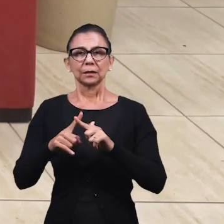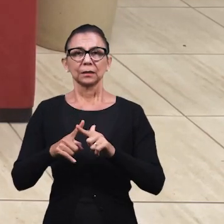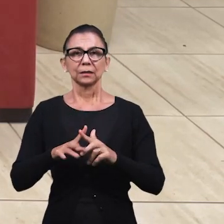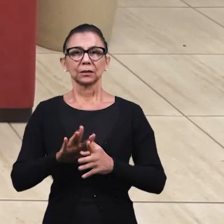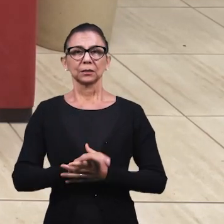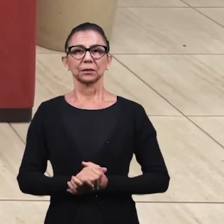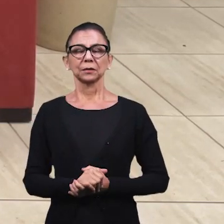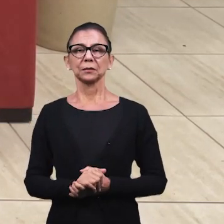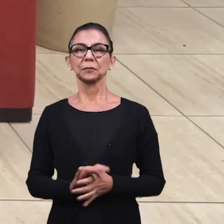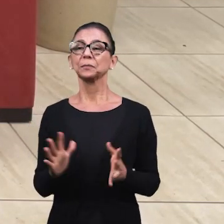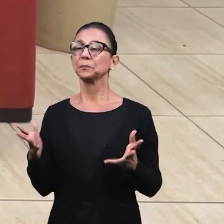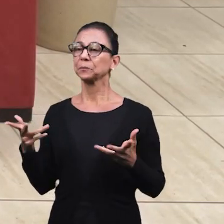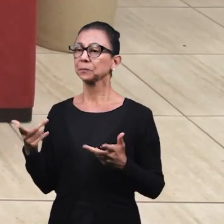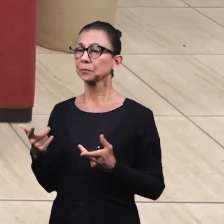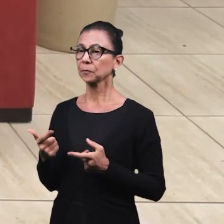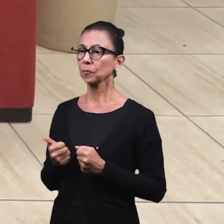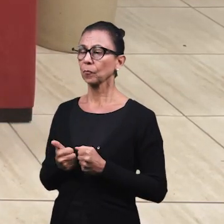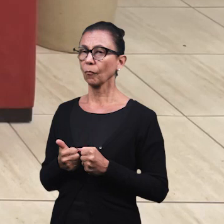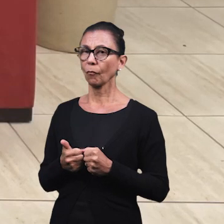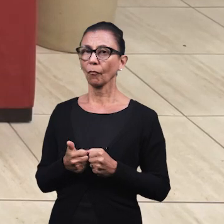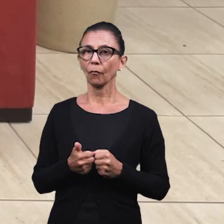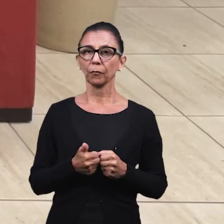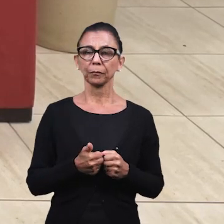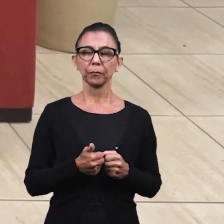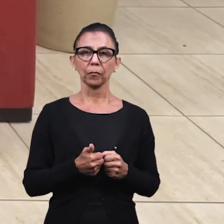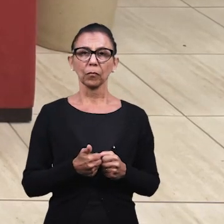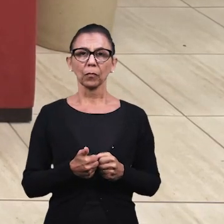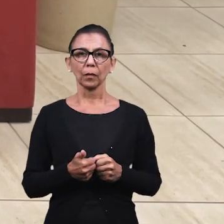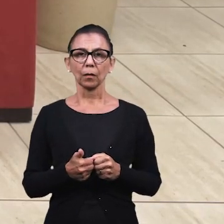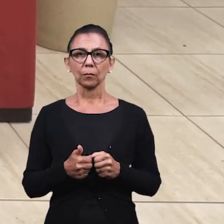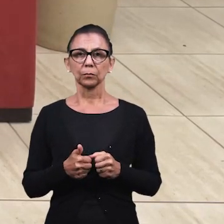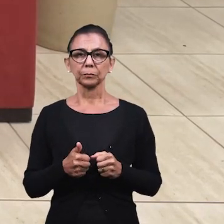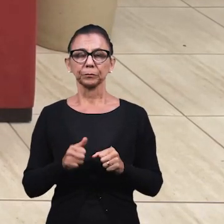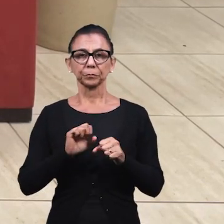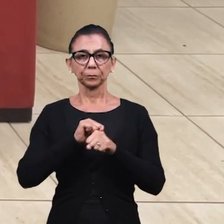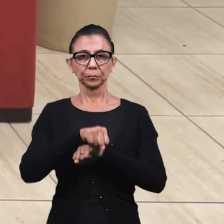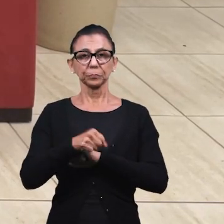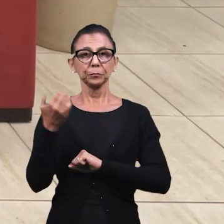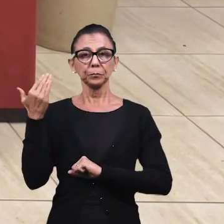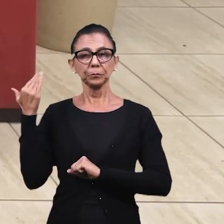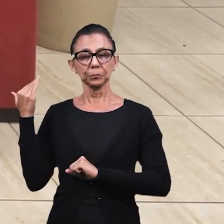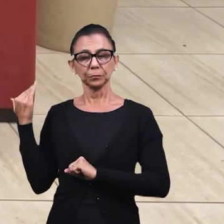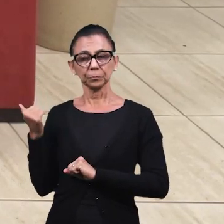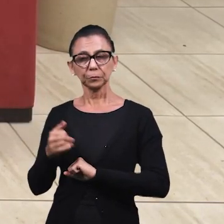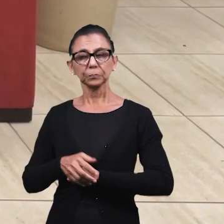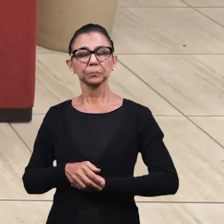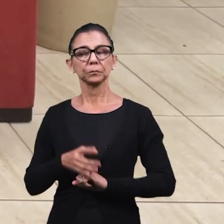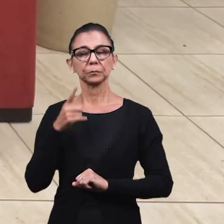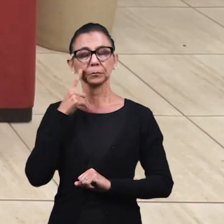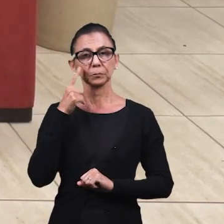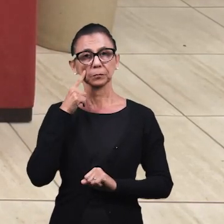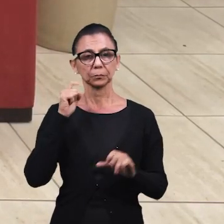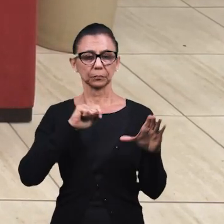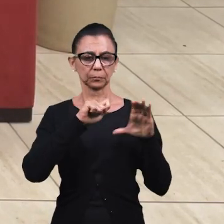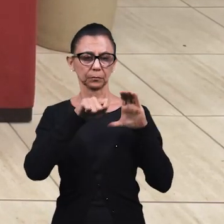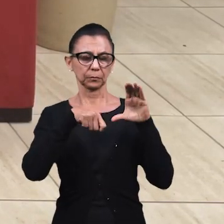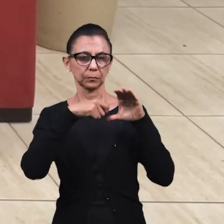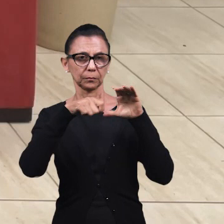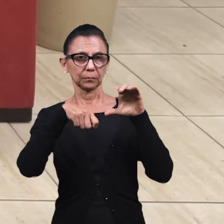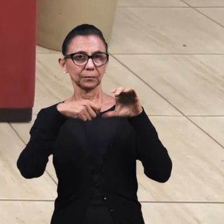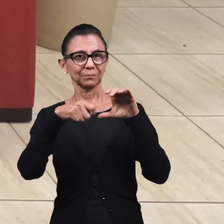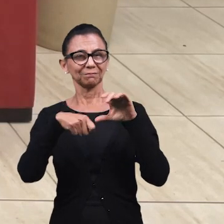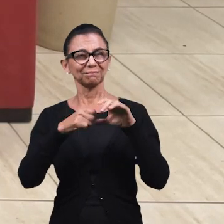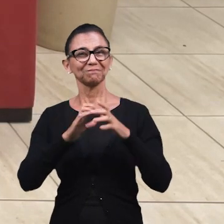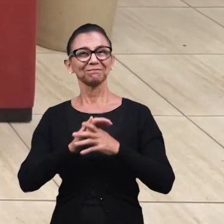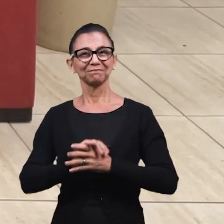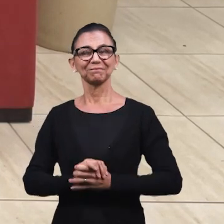Que maravilha! E nós testemunhamos isso no nosso último seminário, porque pela prática de assistirmos aos vídeos, de acompanharmos